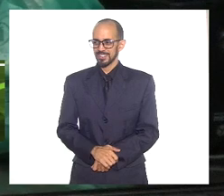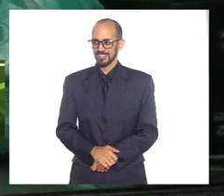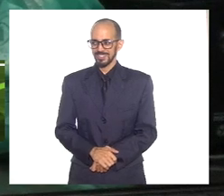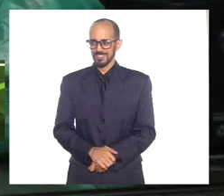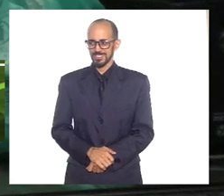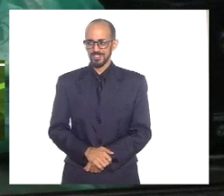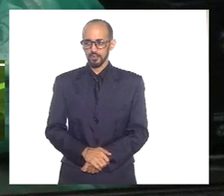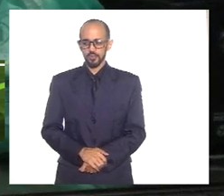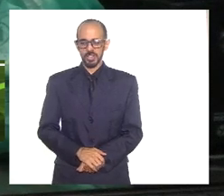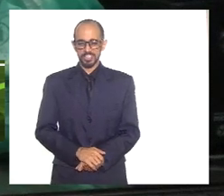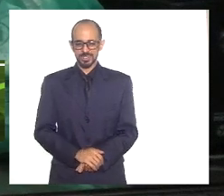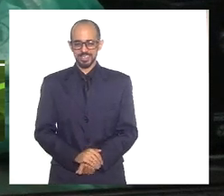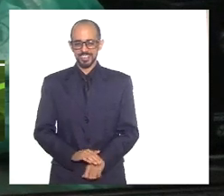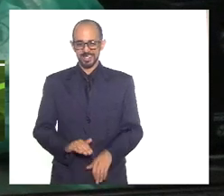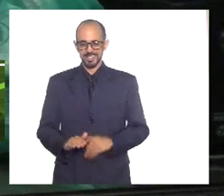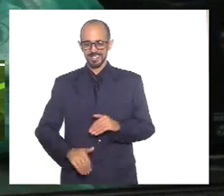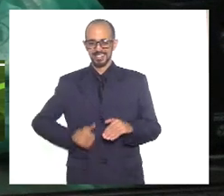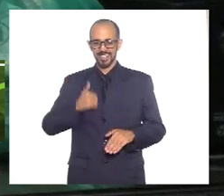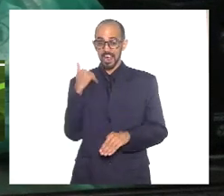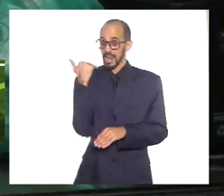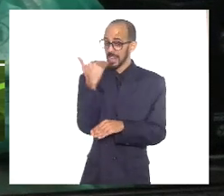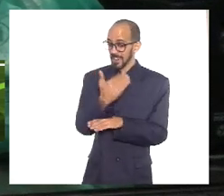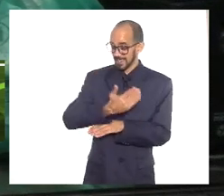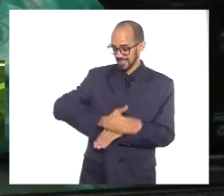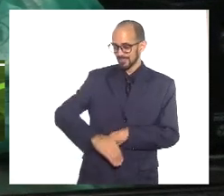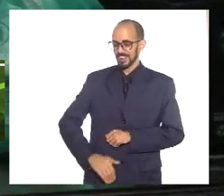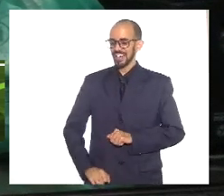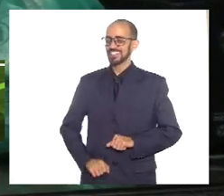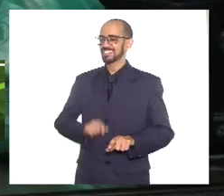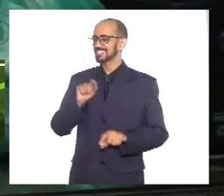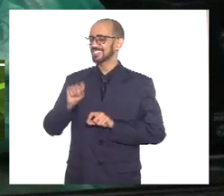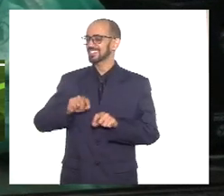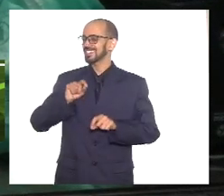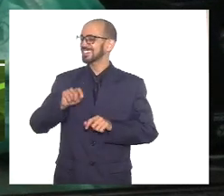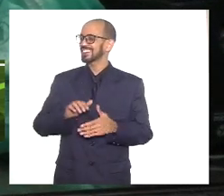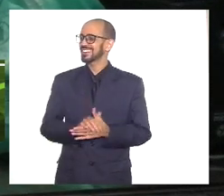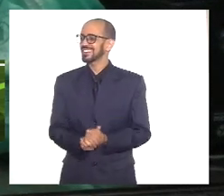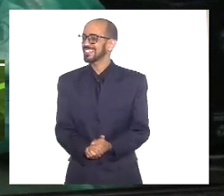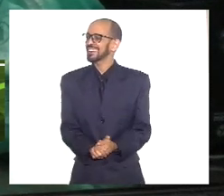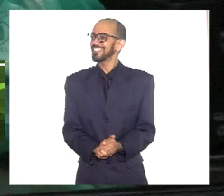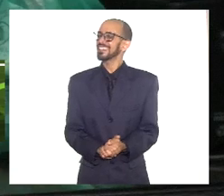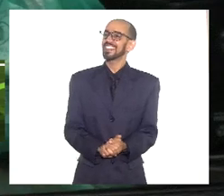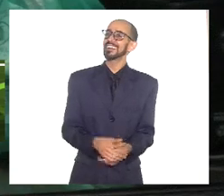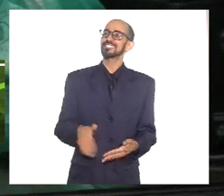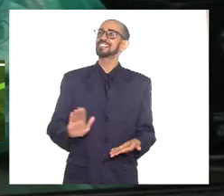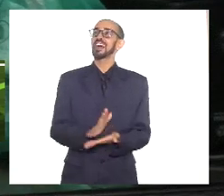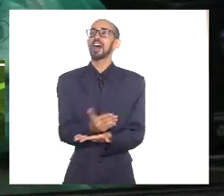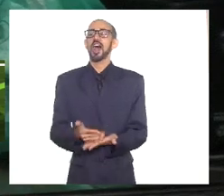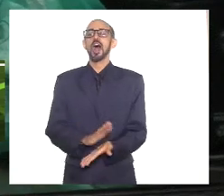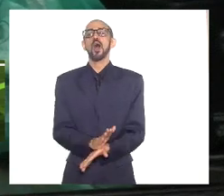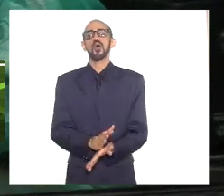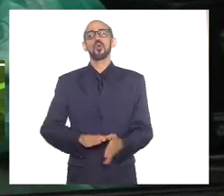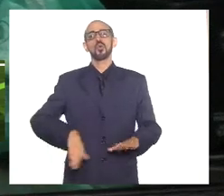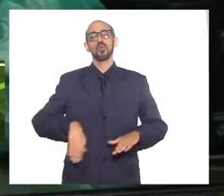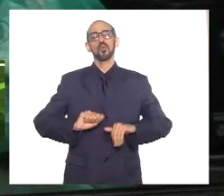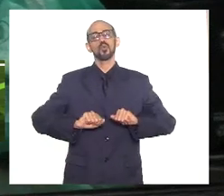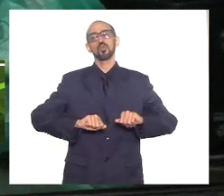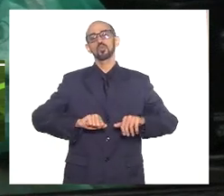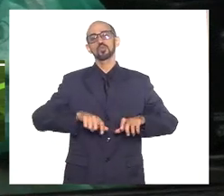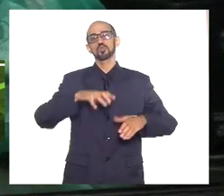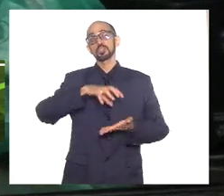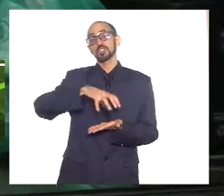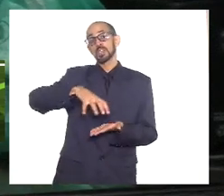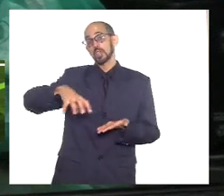Além do mais, tirando alguns segmentos de